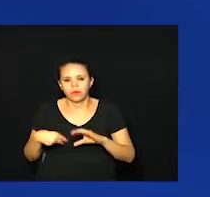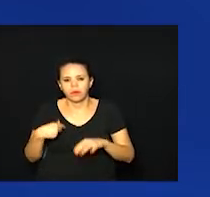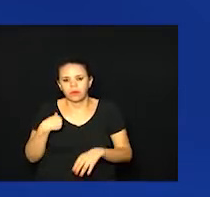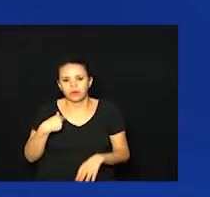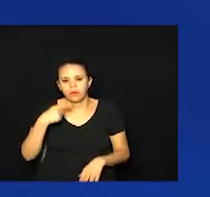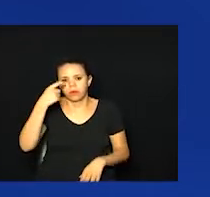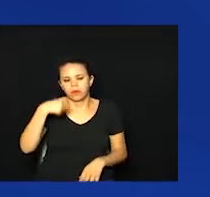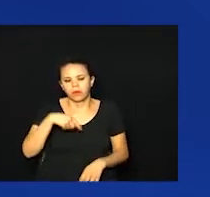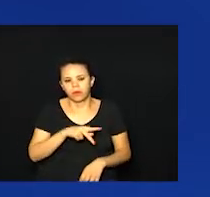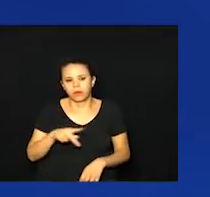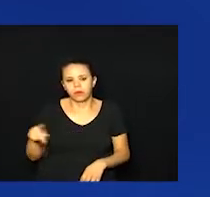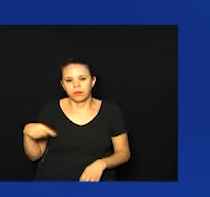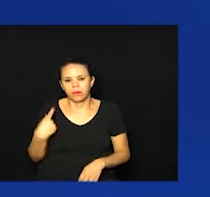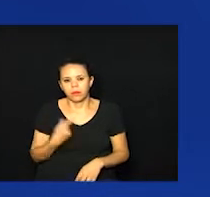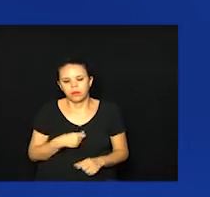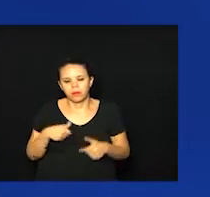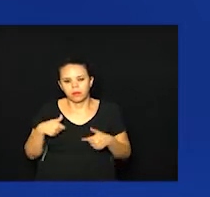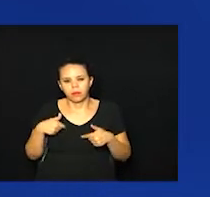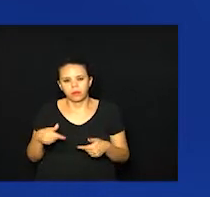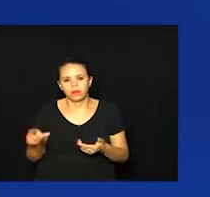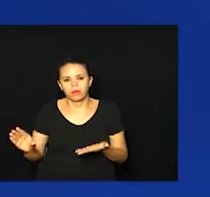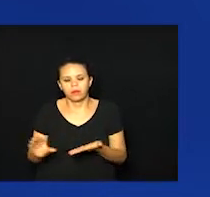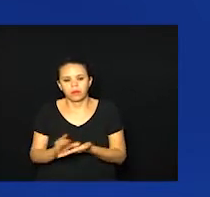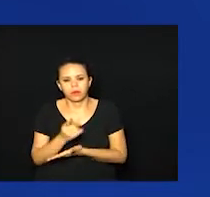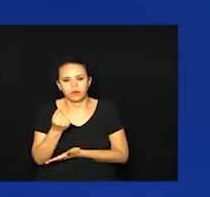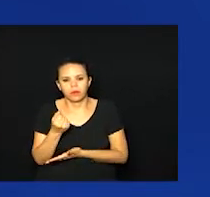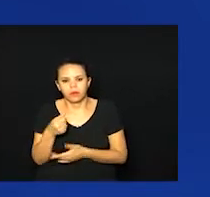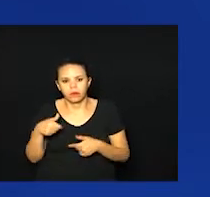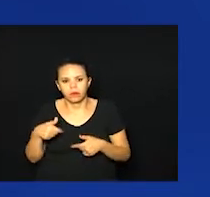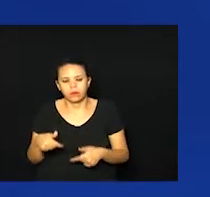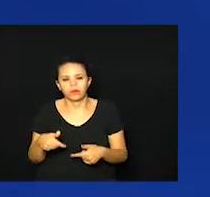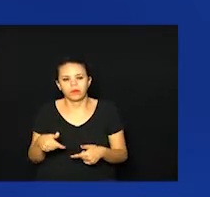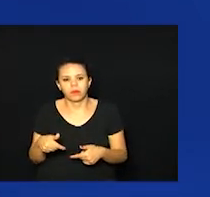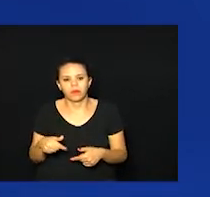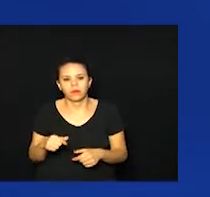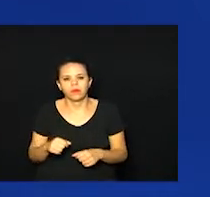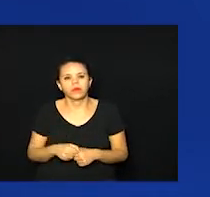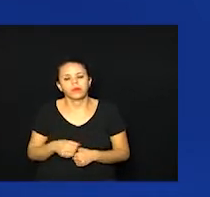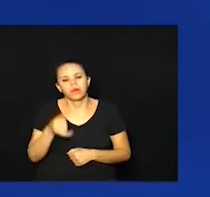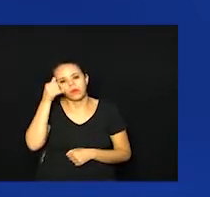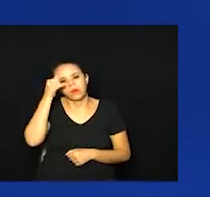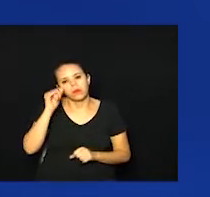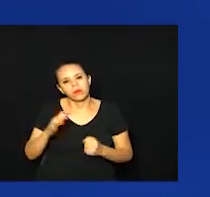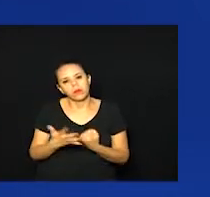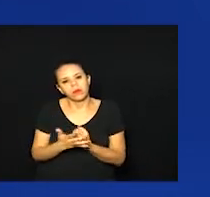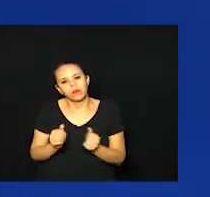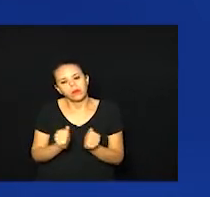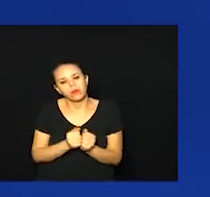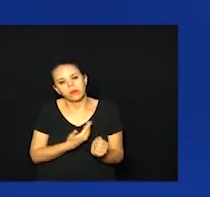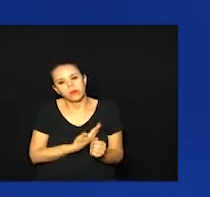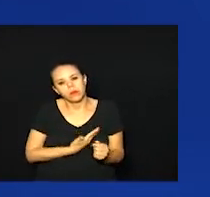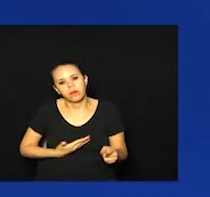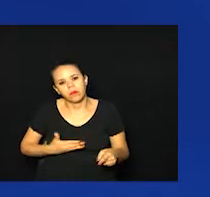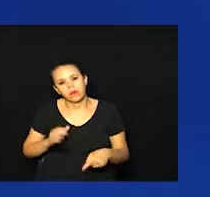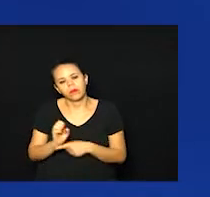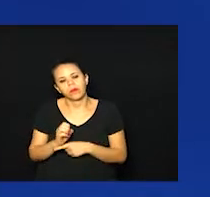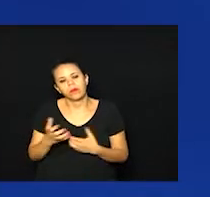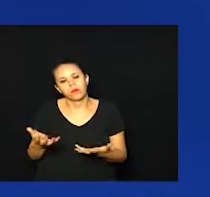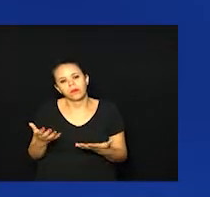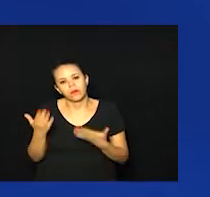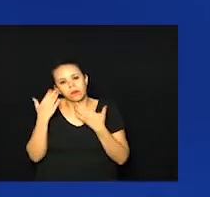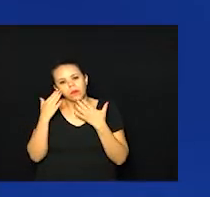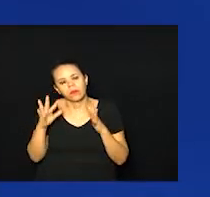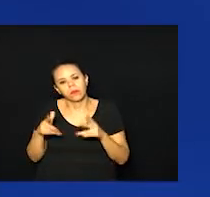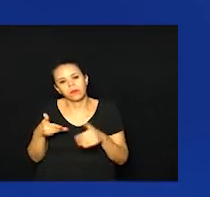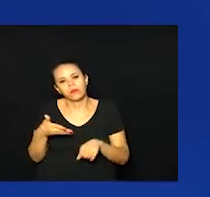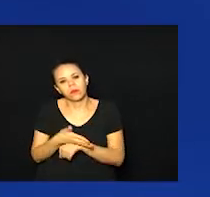presidente, para que a gente busque recursos para o enfrentamento do Covid-19 junto ao governo do estado. Então, eu quero agradecer a